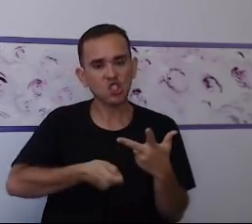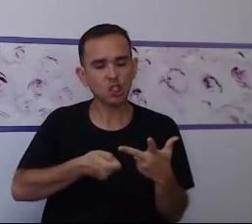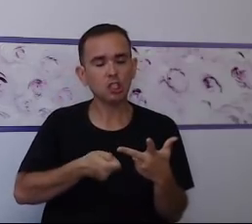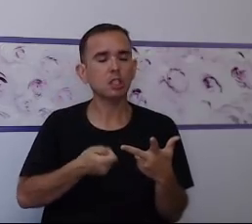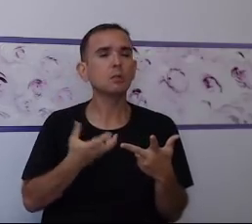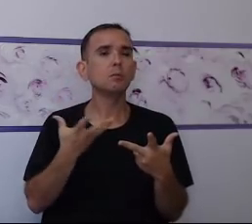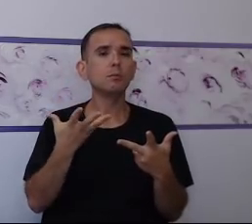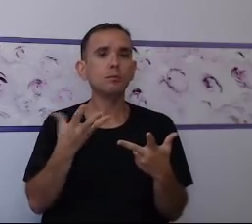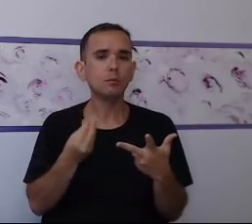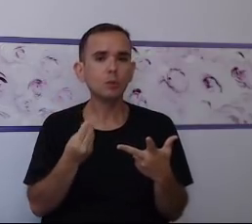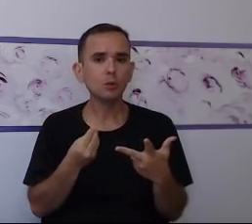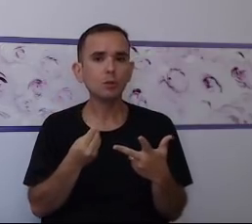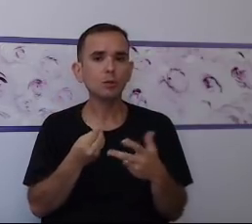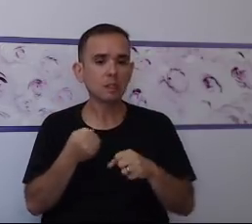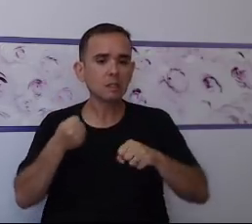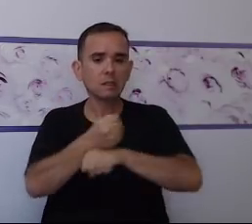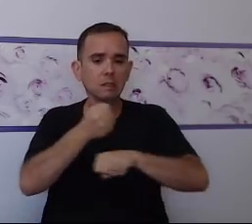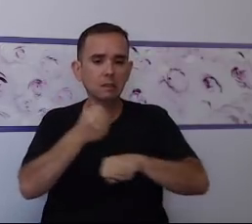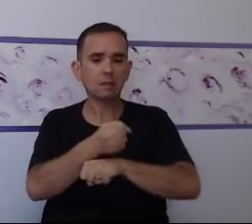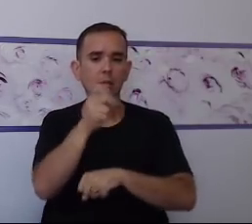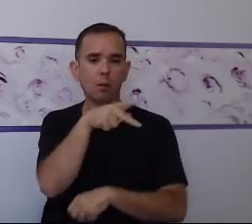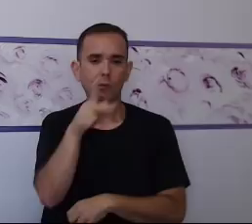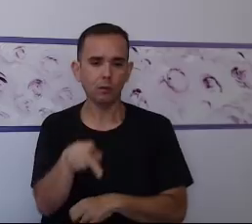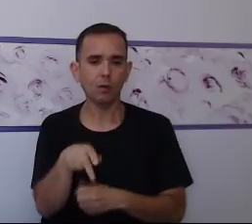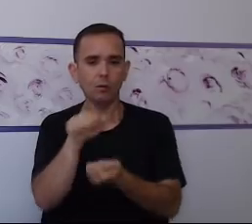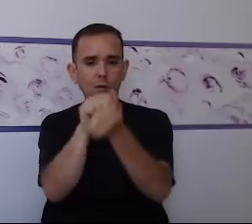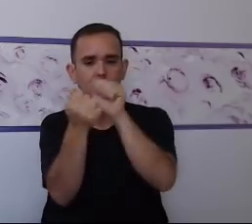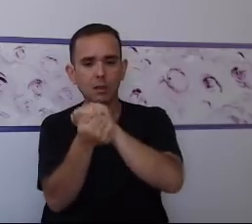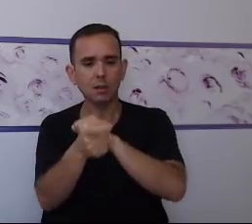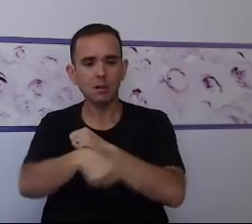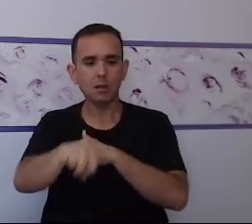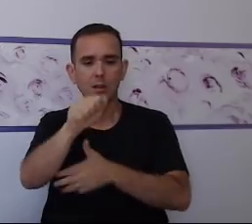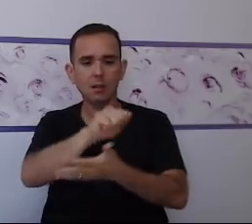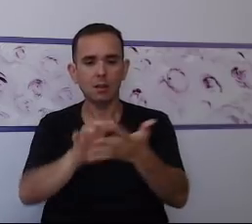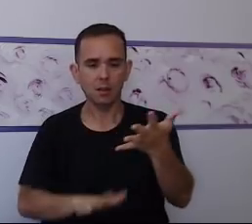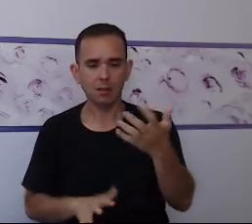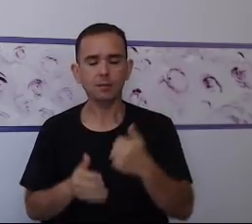bastante dedicação do professor nas adequações das atividades.